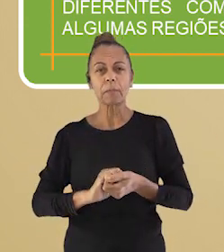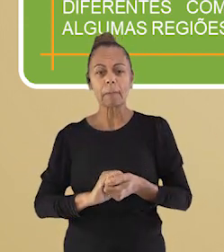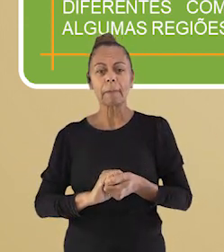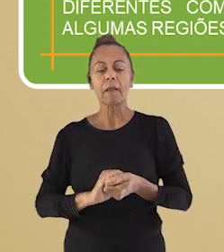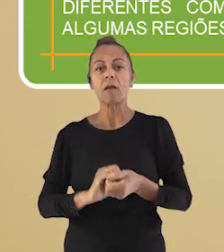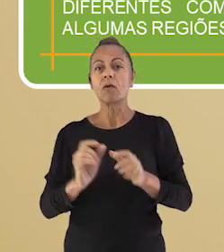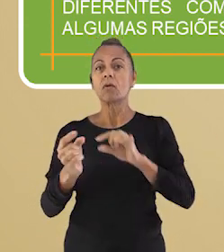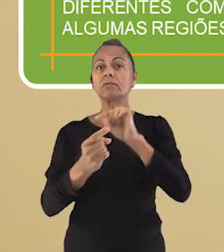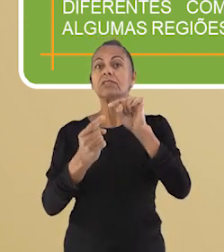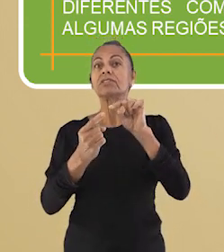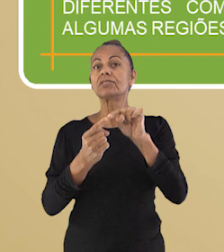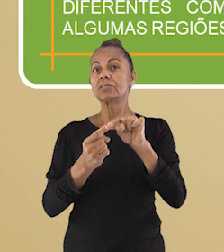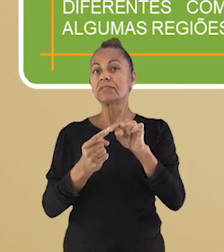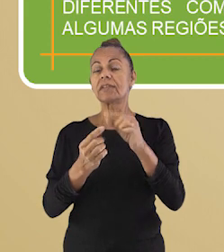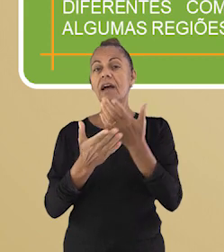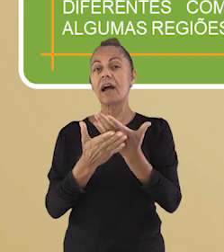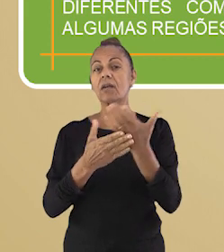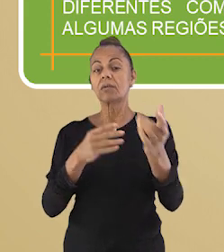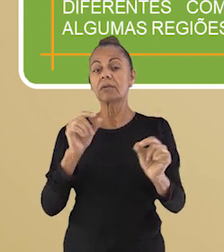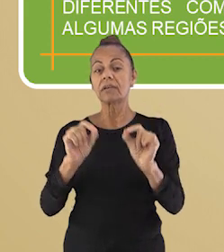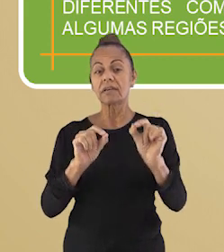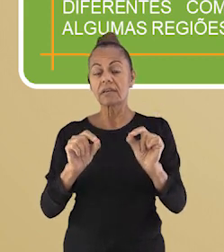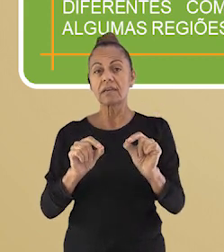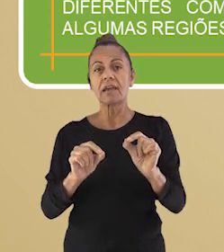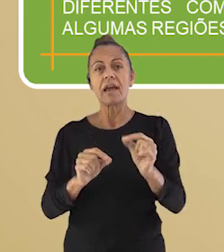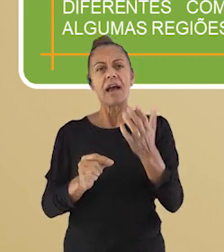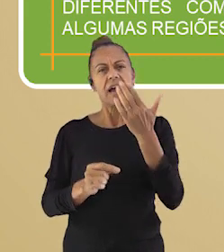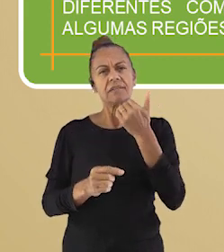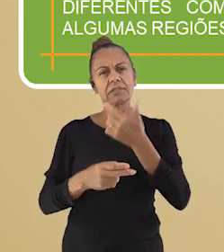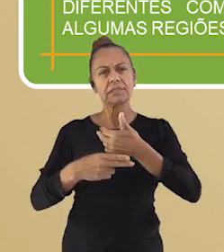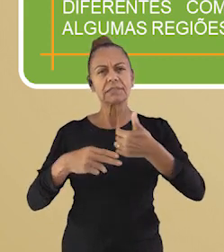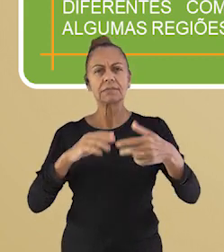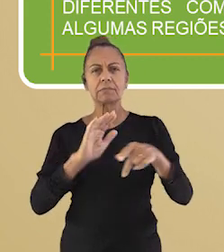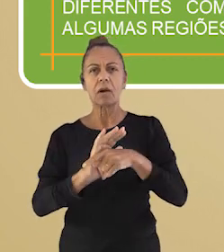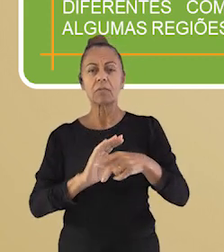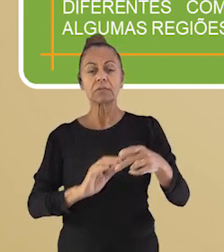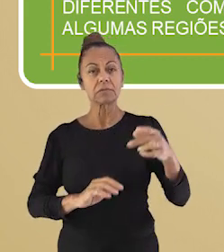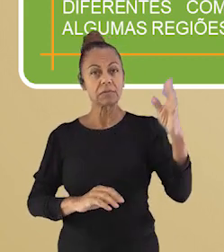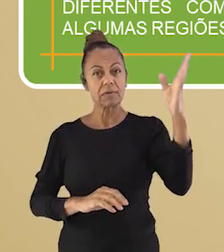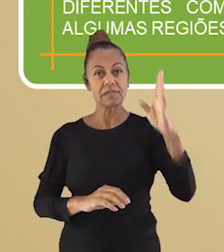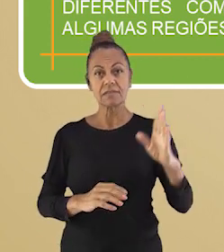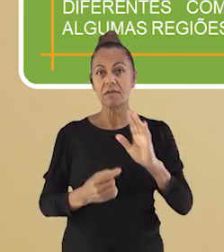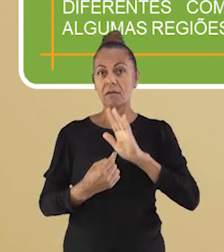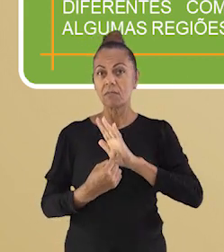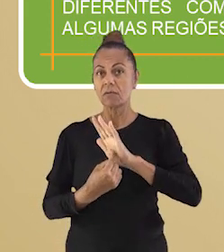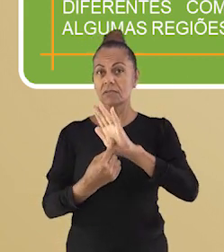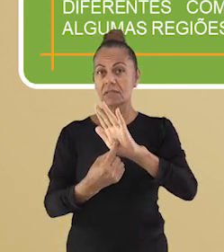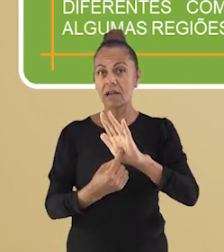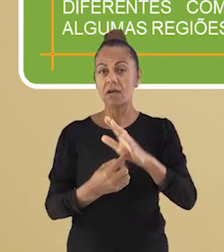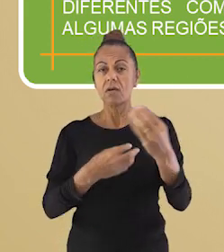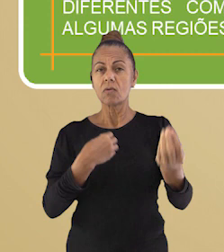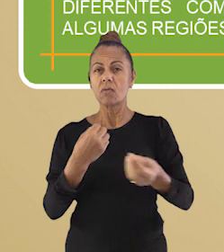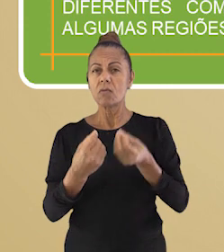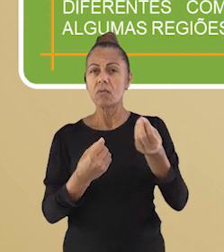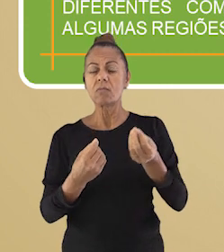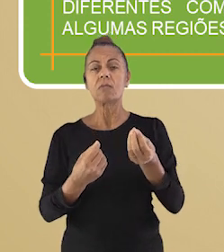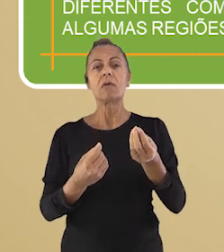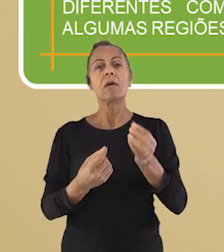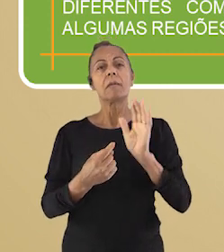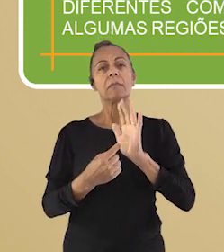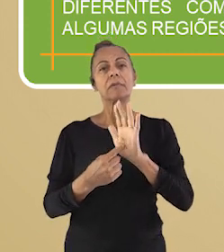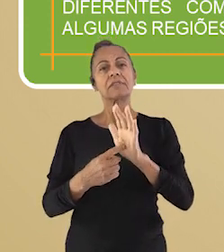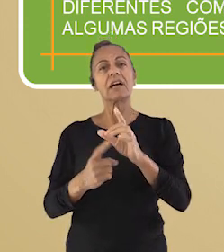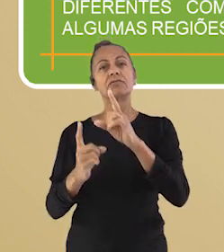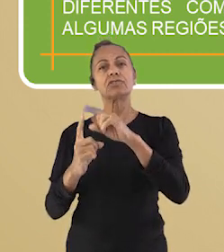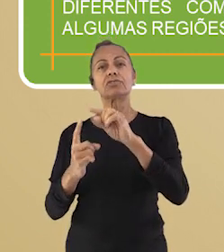principais mudanças dos hábitos alimentares dos brasileiros, identificar a influência do tipo de alimentação na saúde